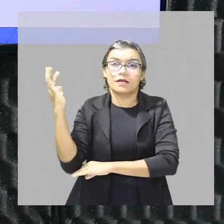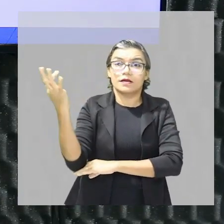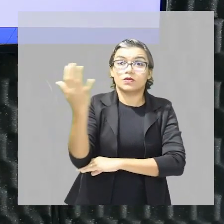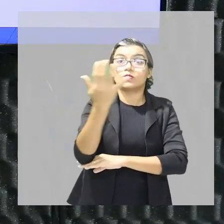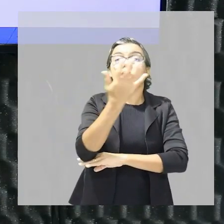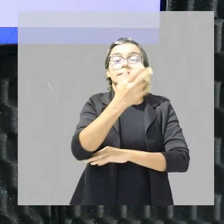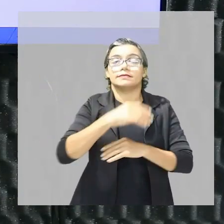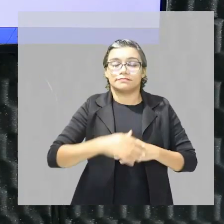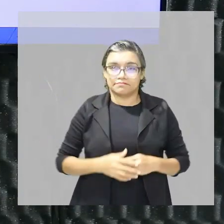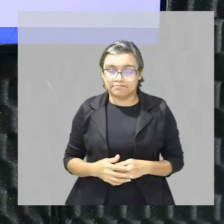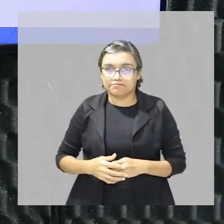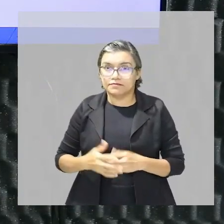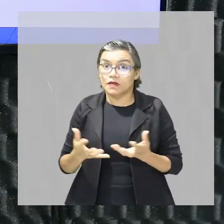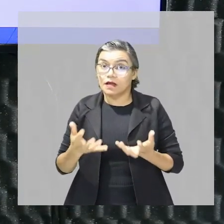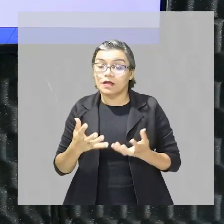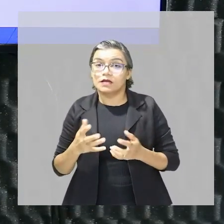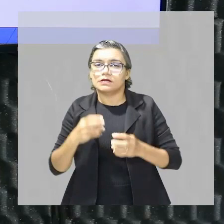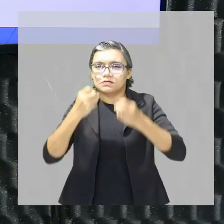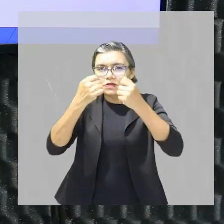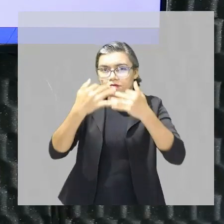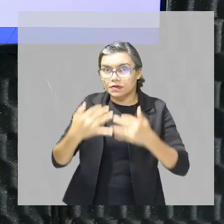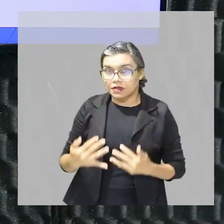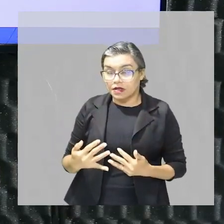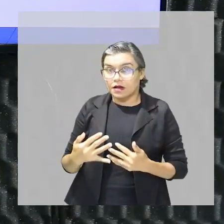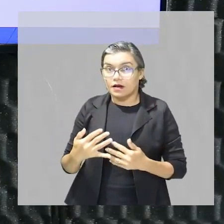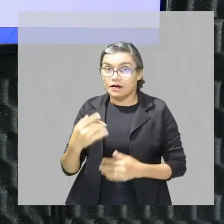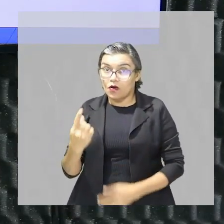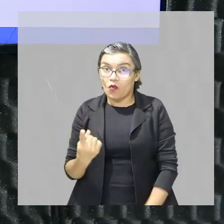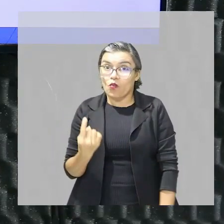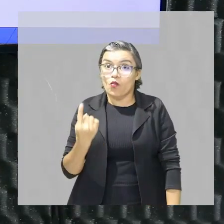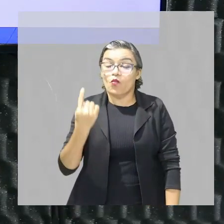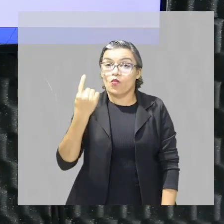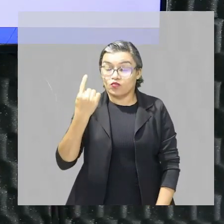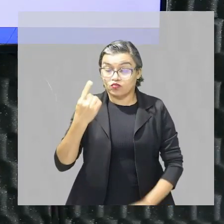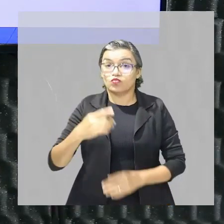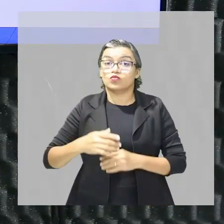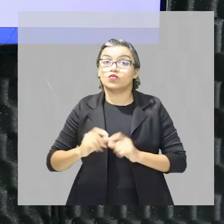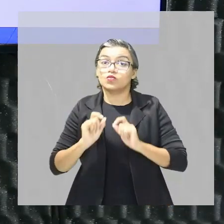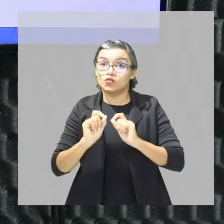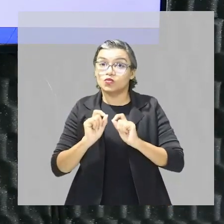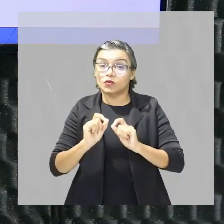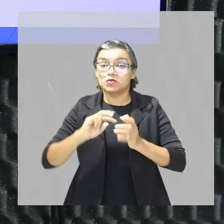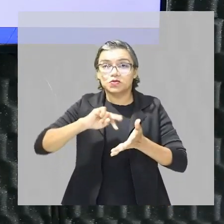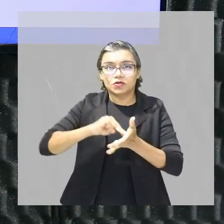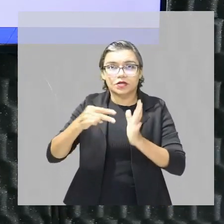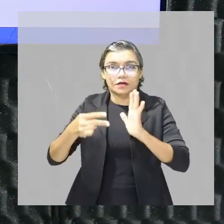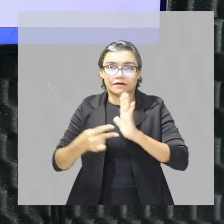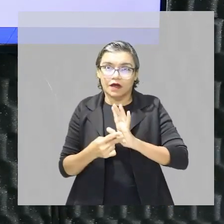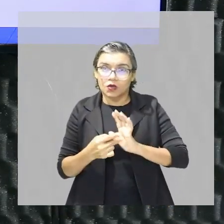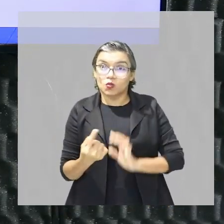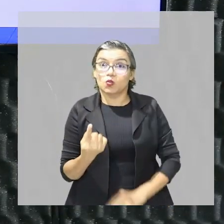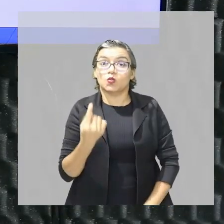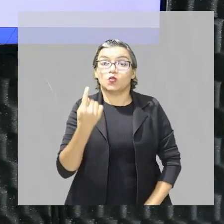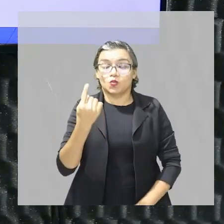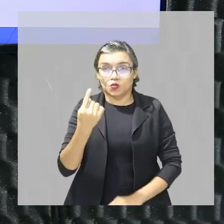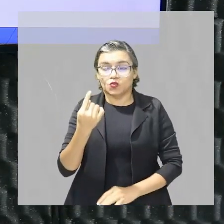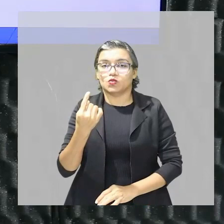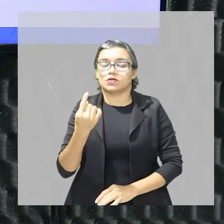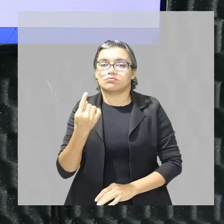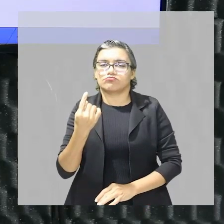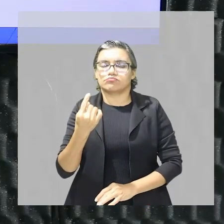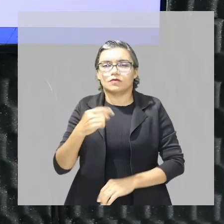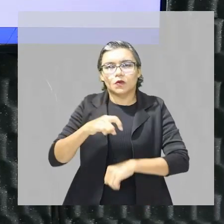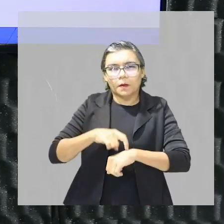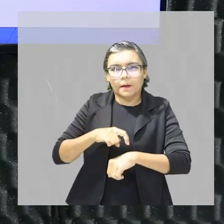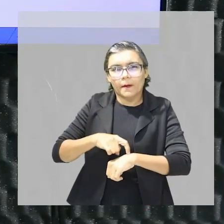eles querem a partir de um princípio único um princípio unitário tá dentro da descoberta